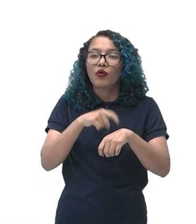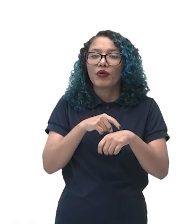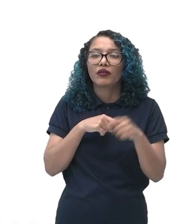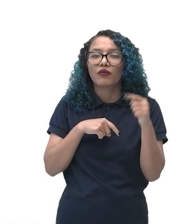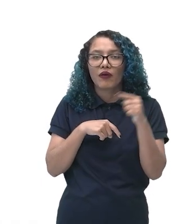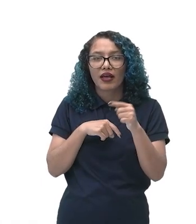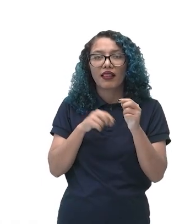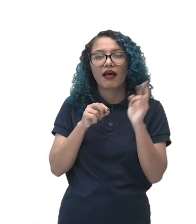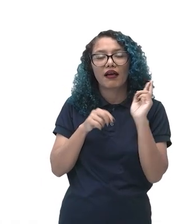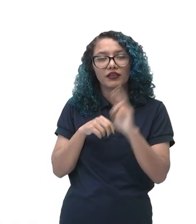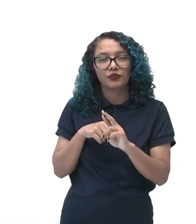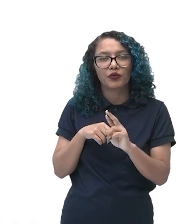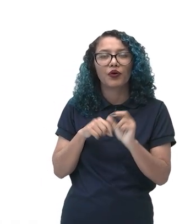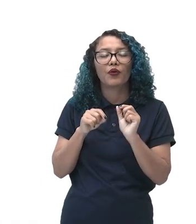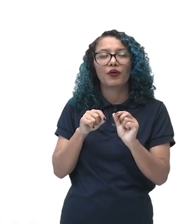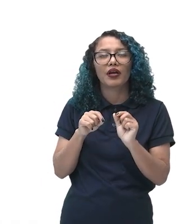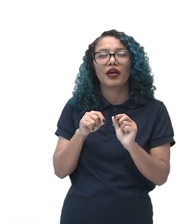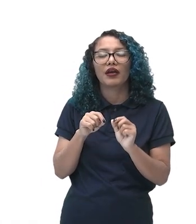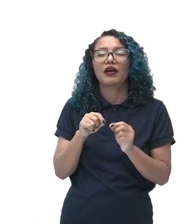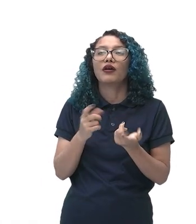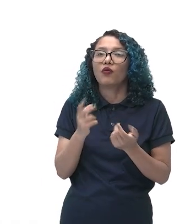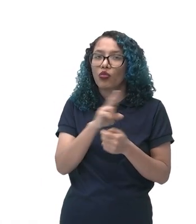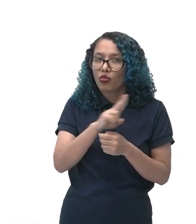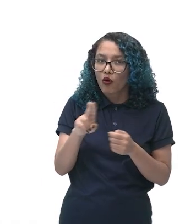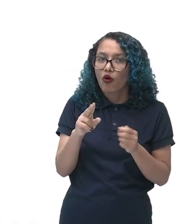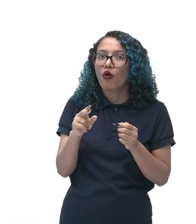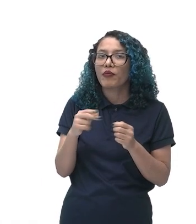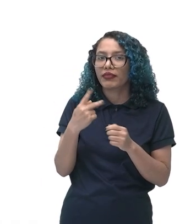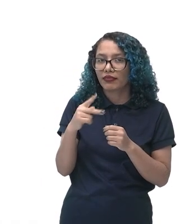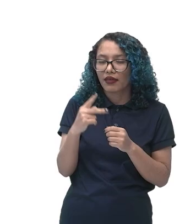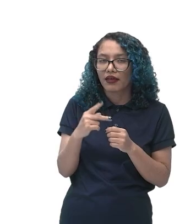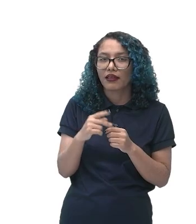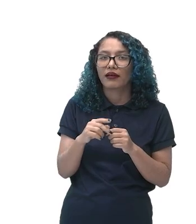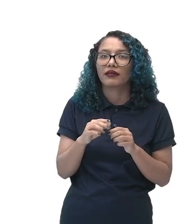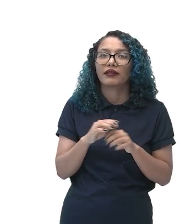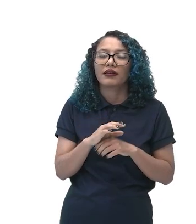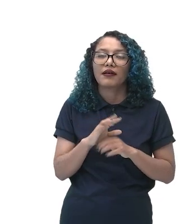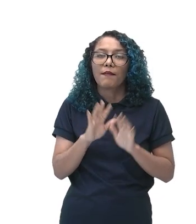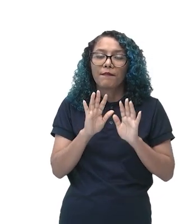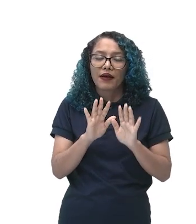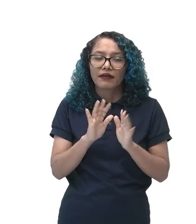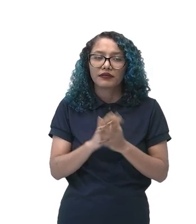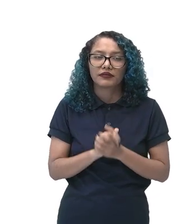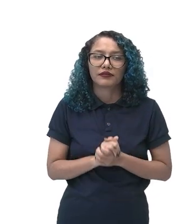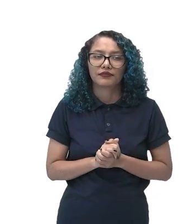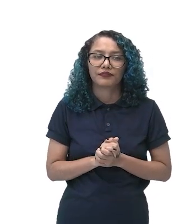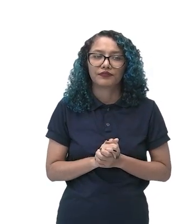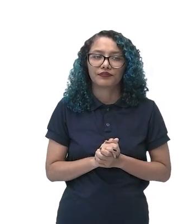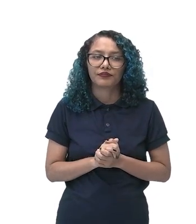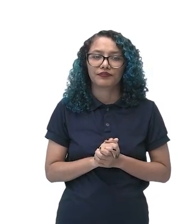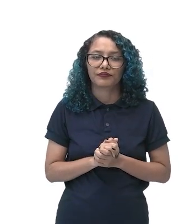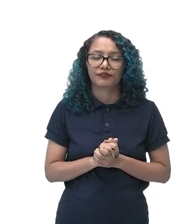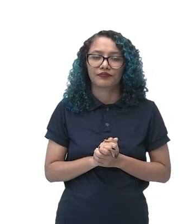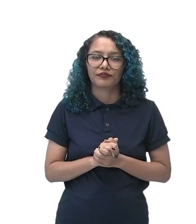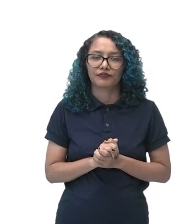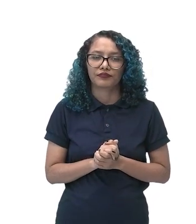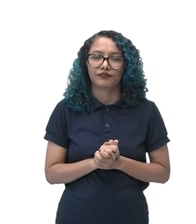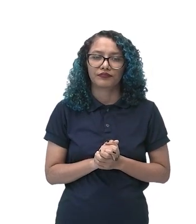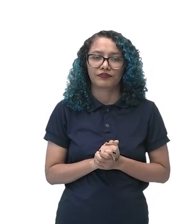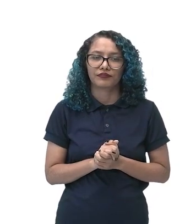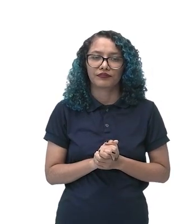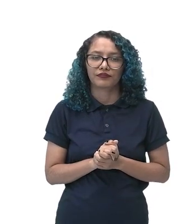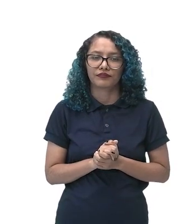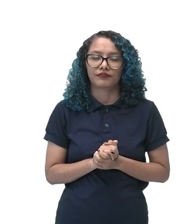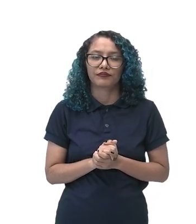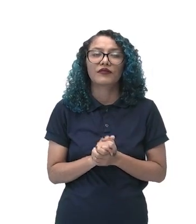responde, aparece ali, né, Fernanda Gurgel. Em algumas edições, após essa primeira rodada